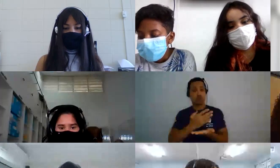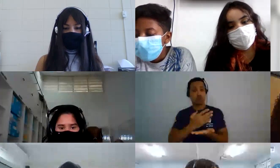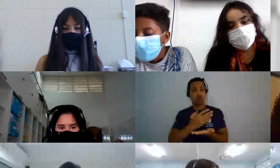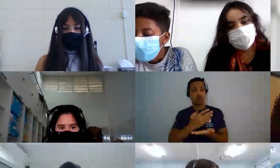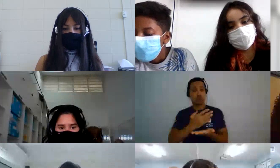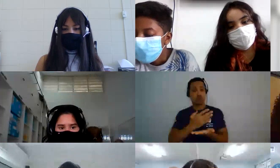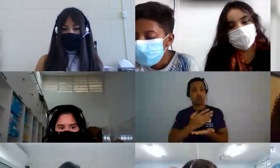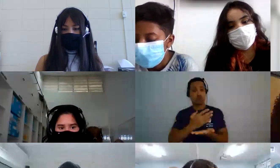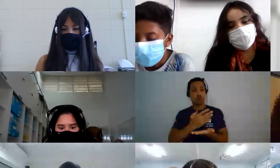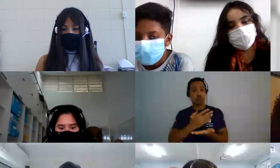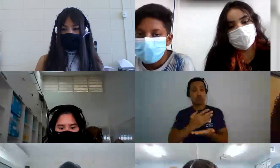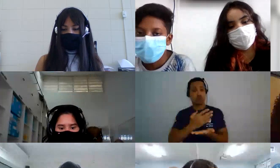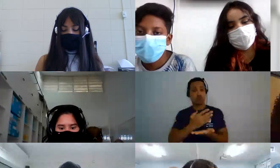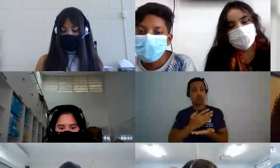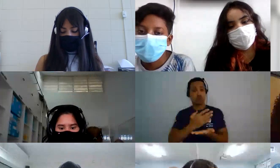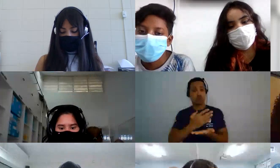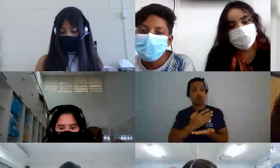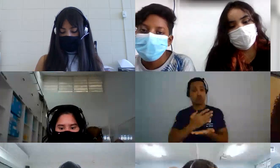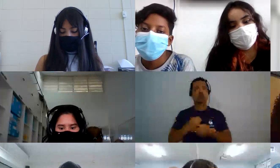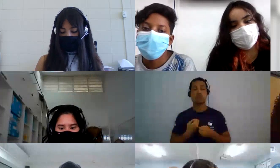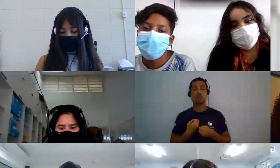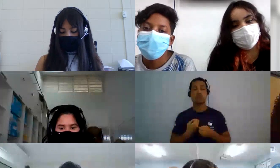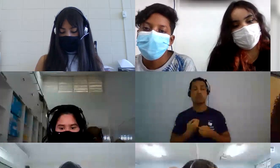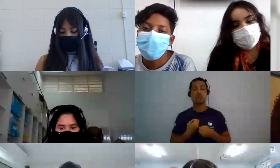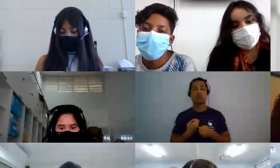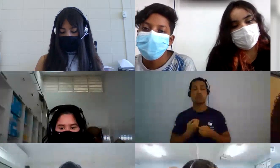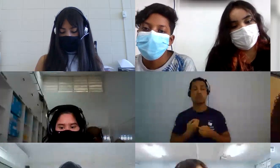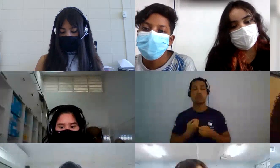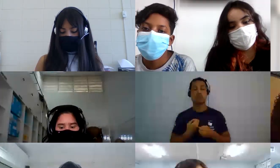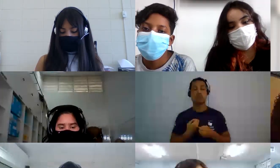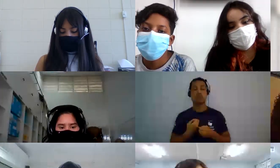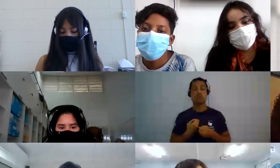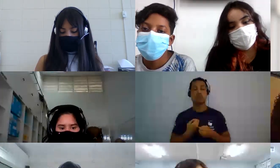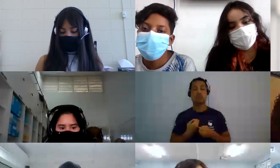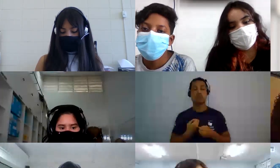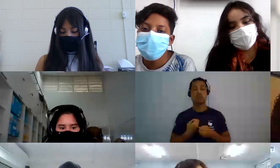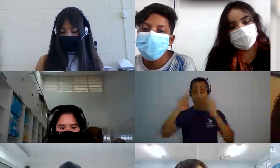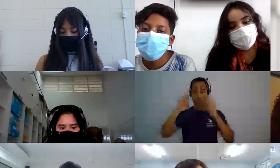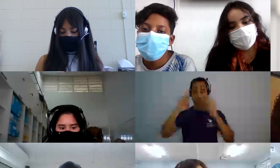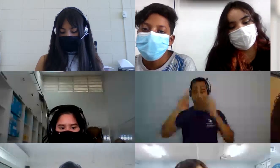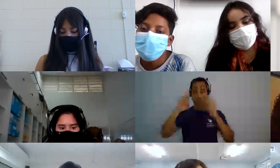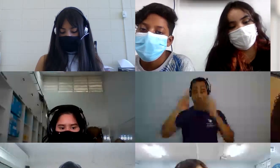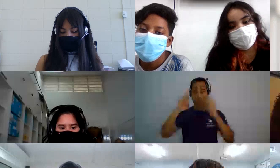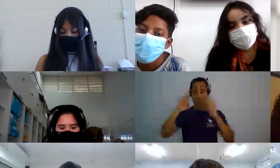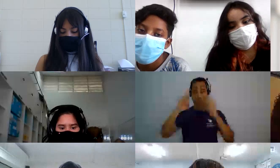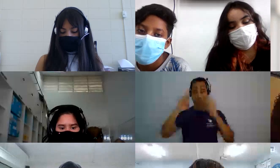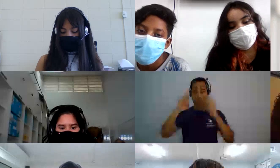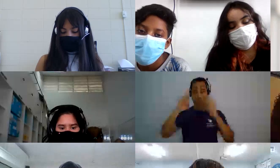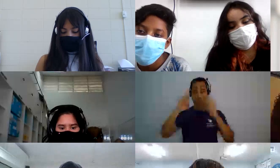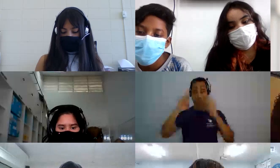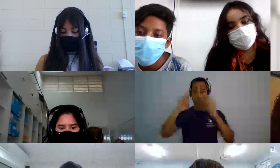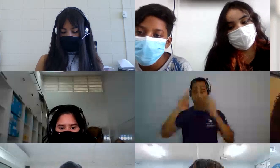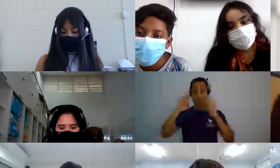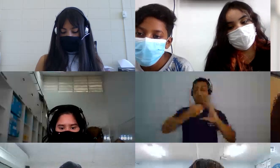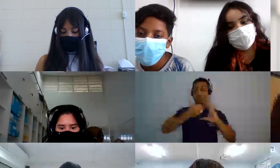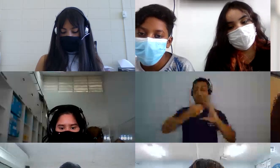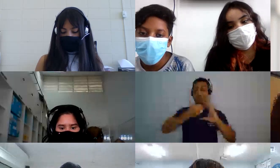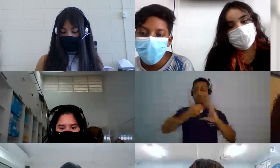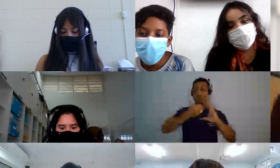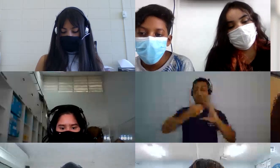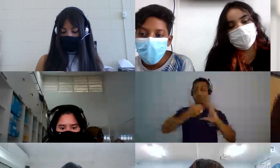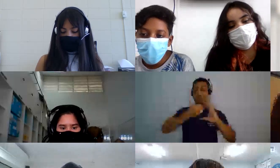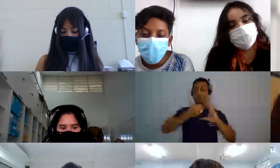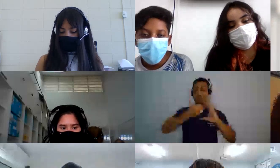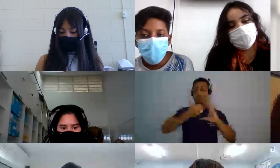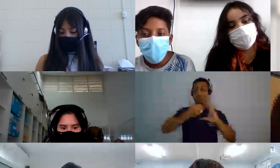você? Como é que você vai se respeitar? Como é que você vai lembrar todas essas características que eu te falei e tomar cuidado para